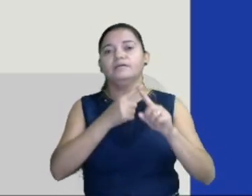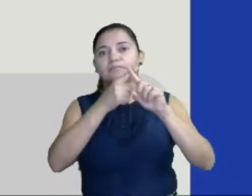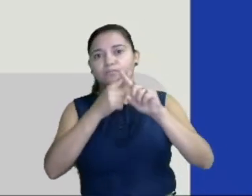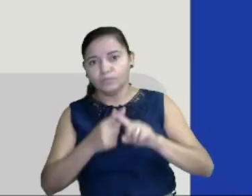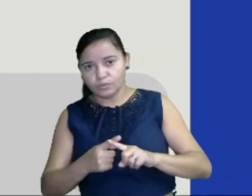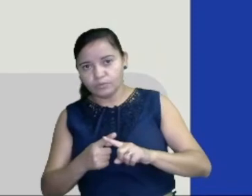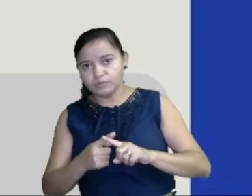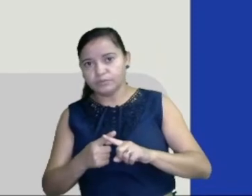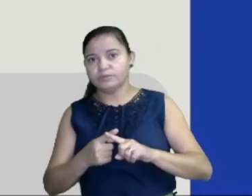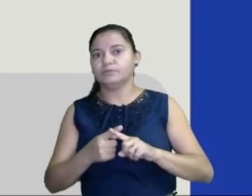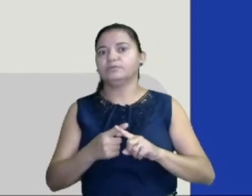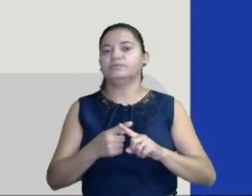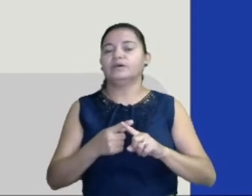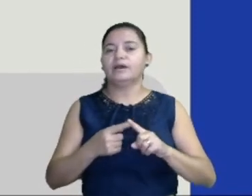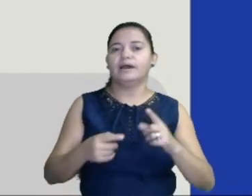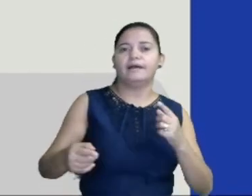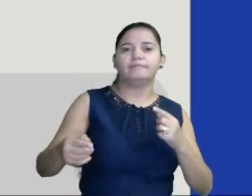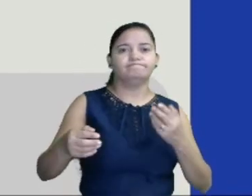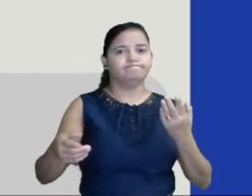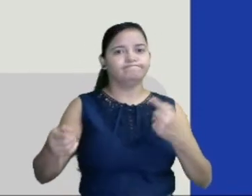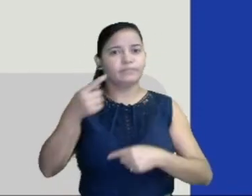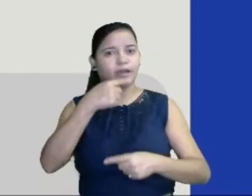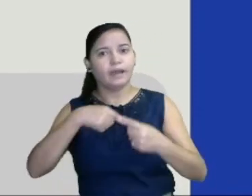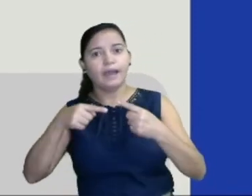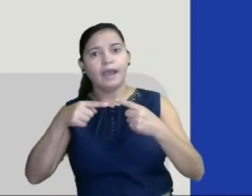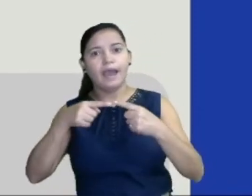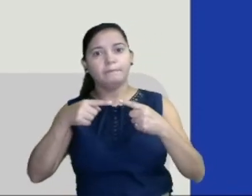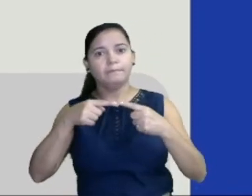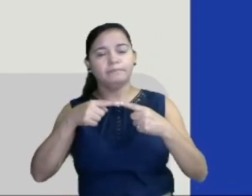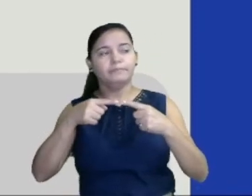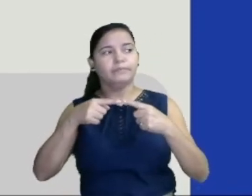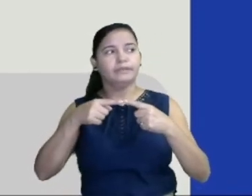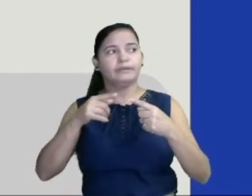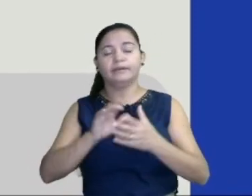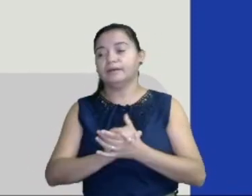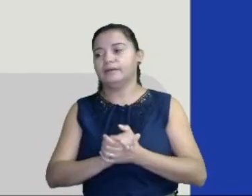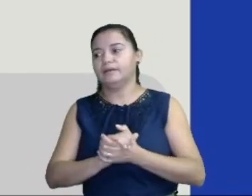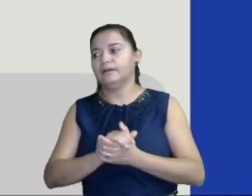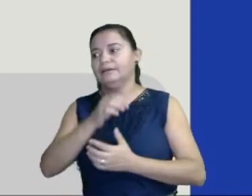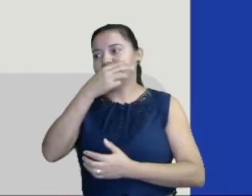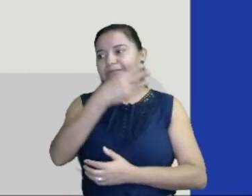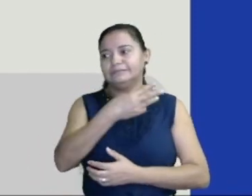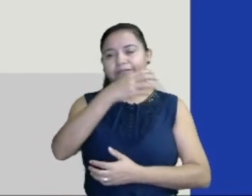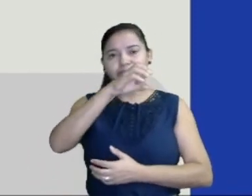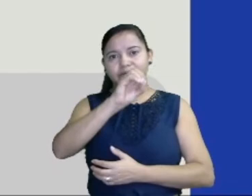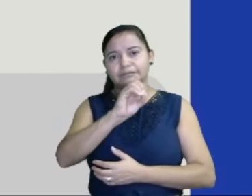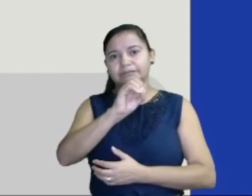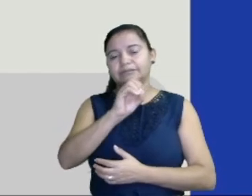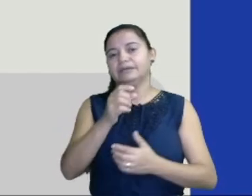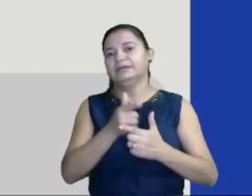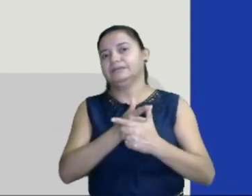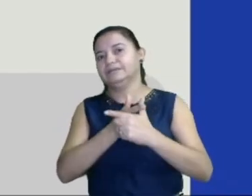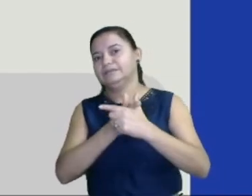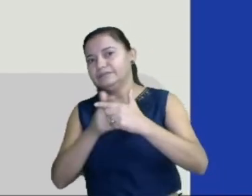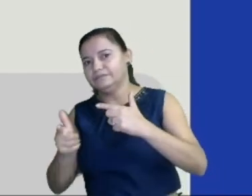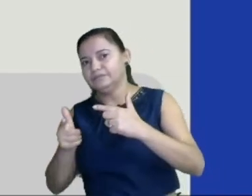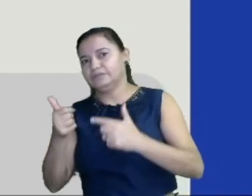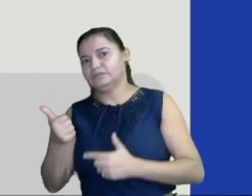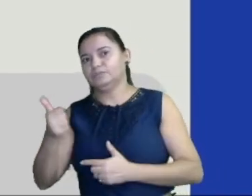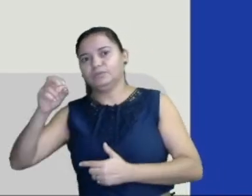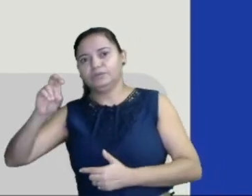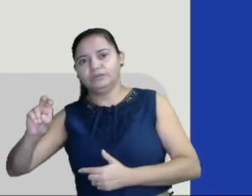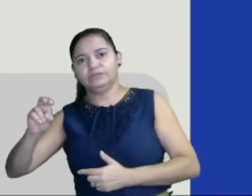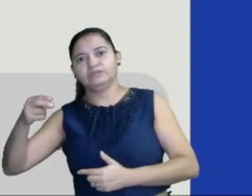nessa relação de divisibilidade Então eu tenho 30 / 15 = 2 sempre que você